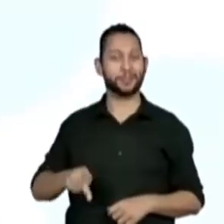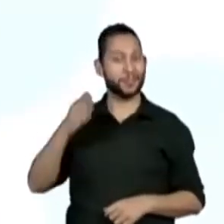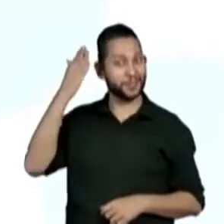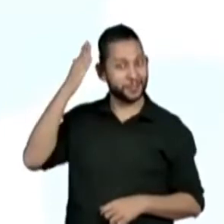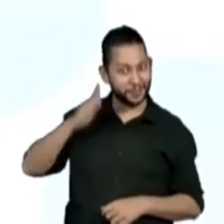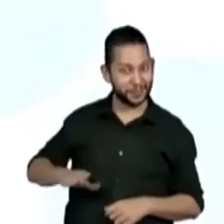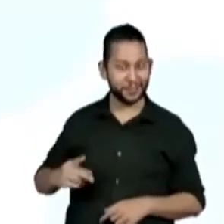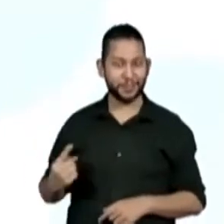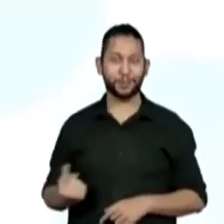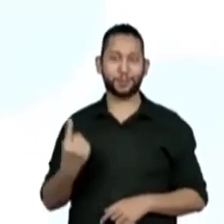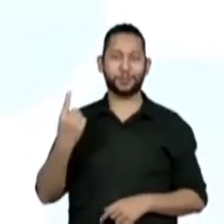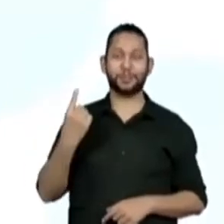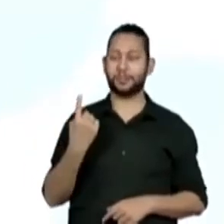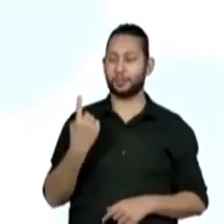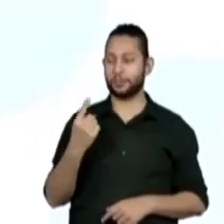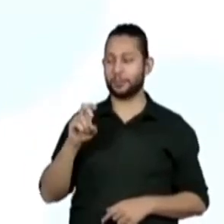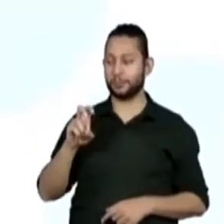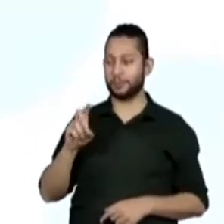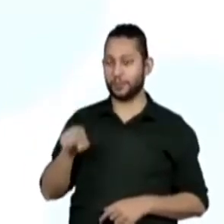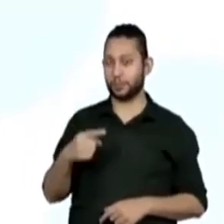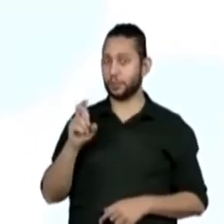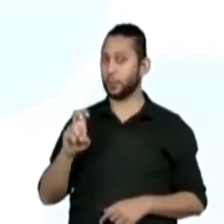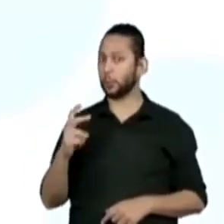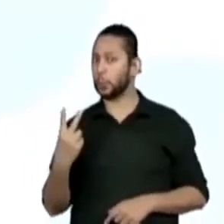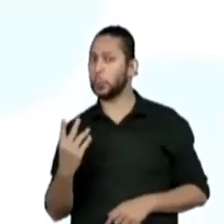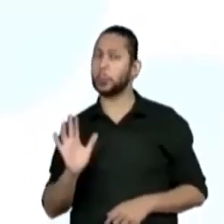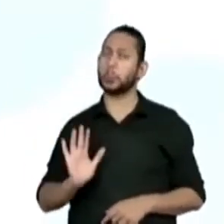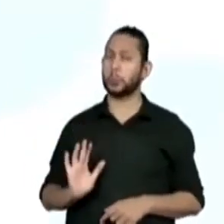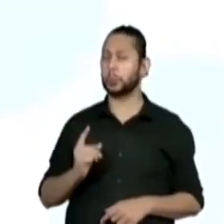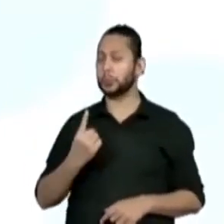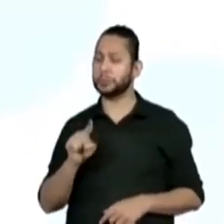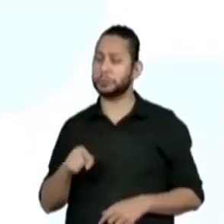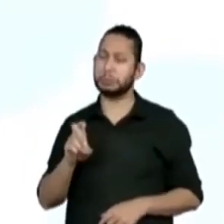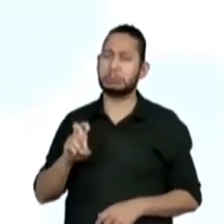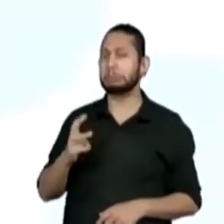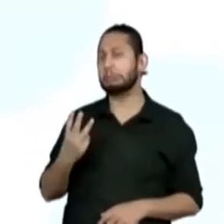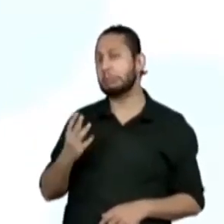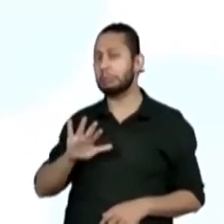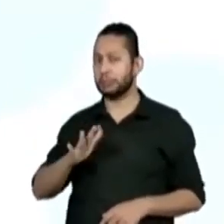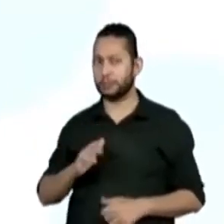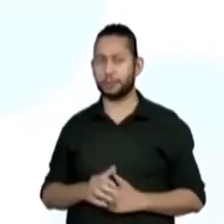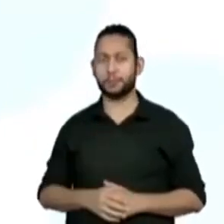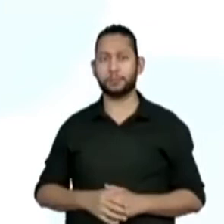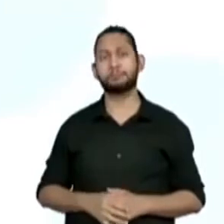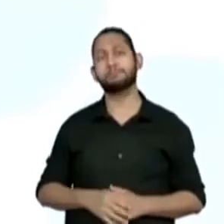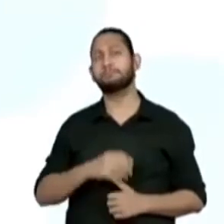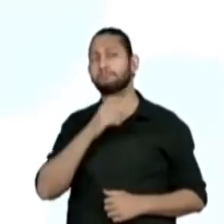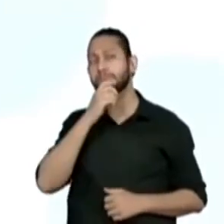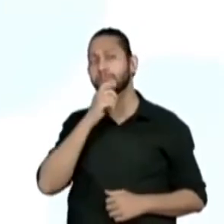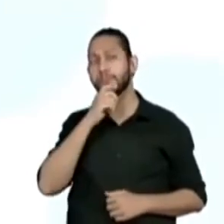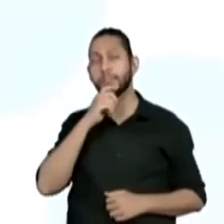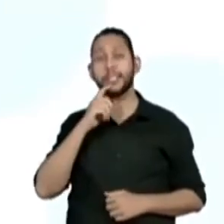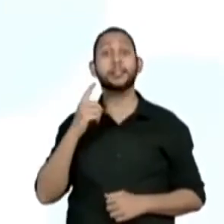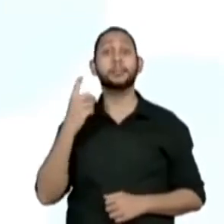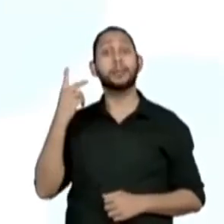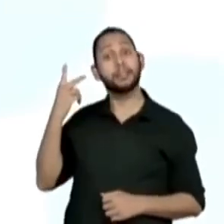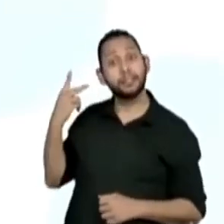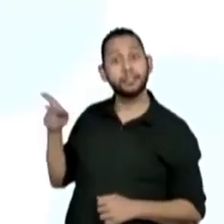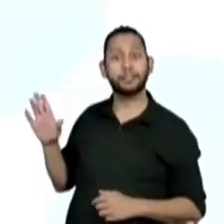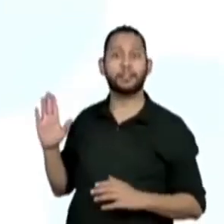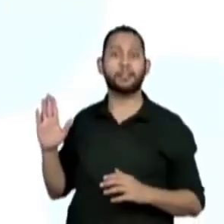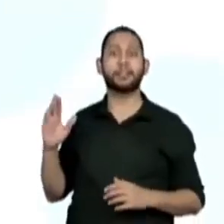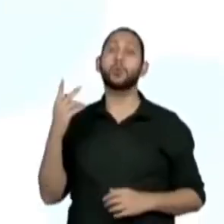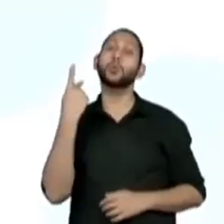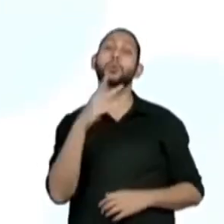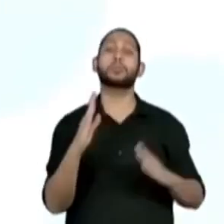mede 1,52, 1,53, certo? Certo. Qual será, mais ou menos, a medida da altura da porta da casa